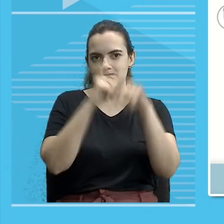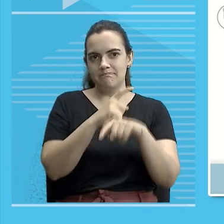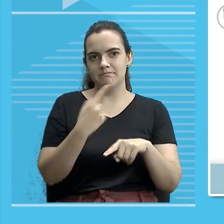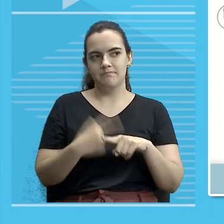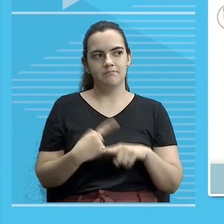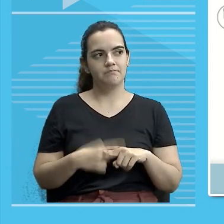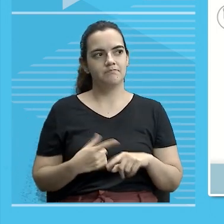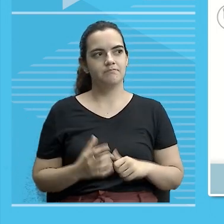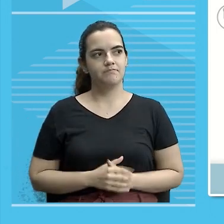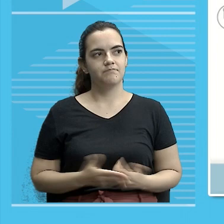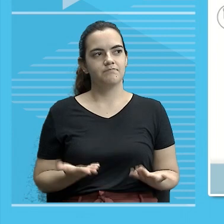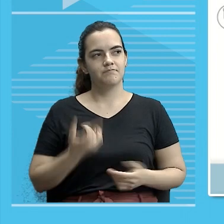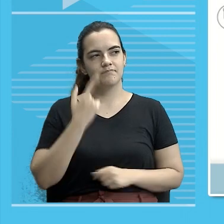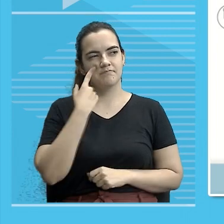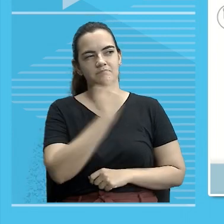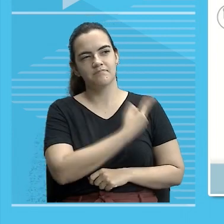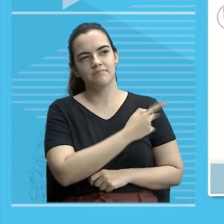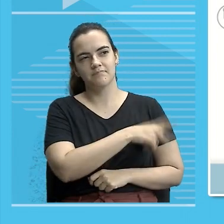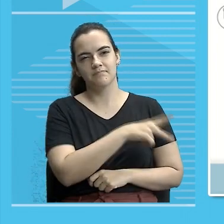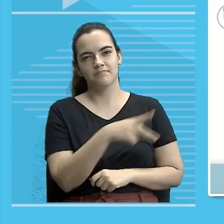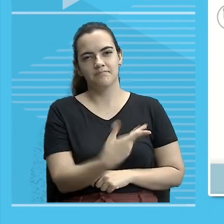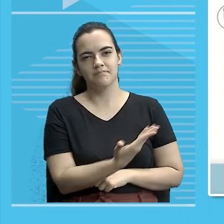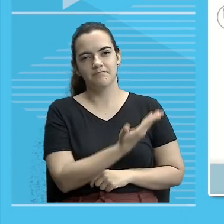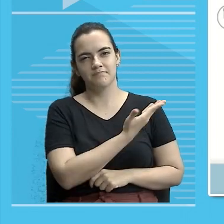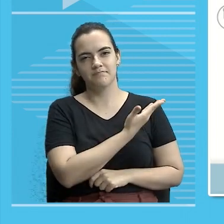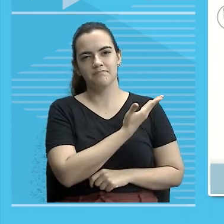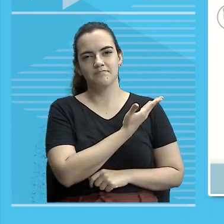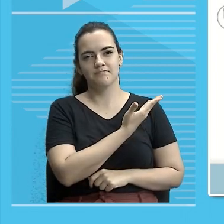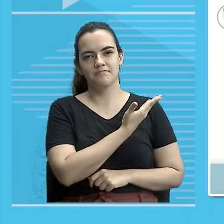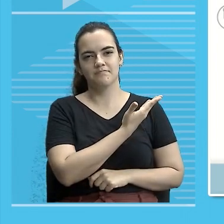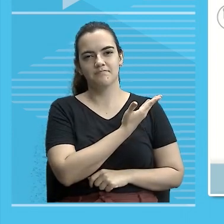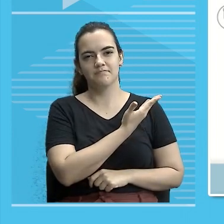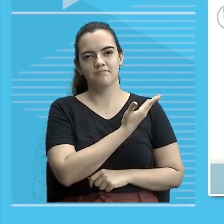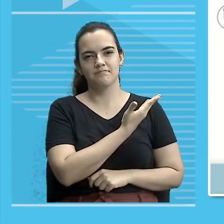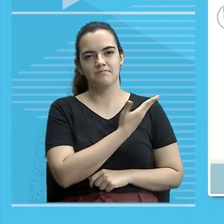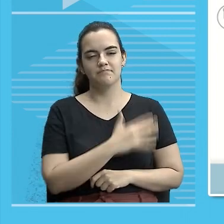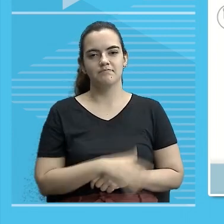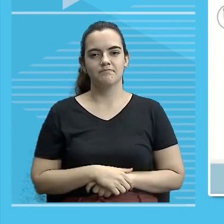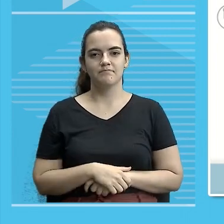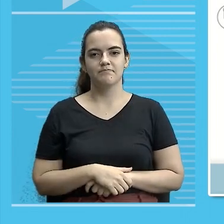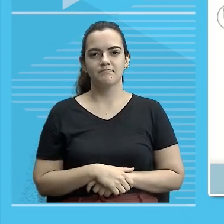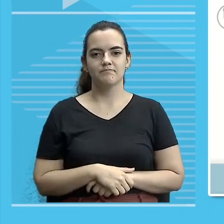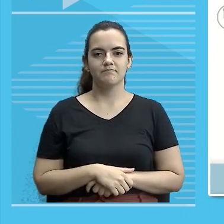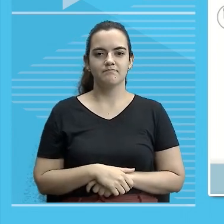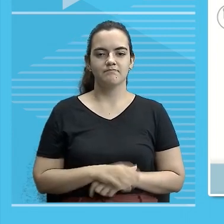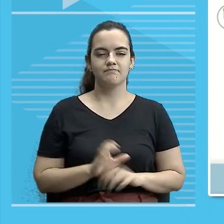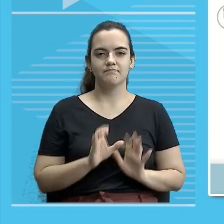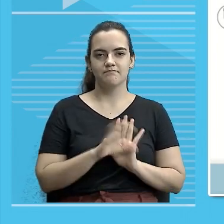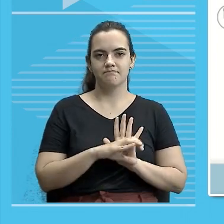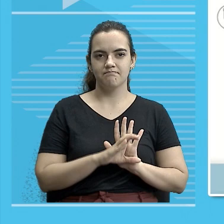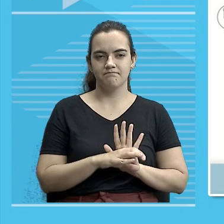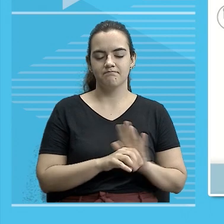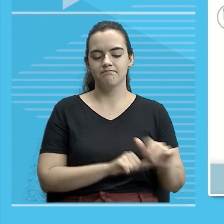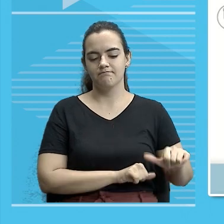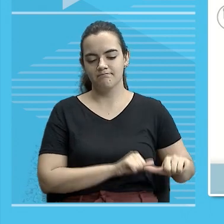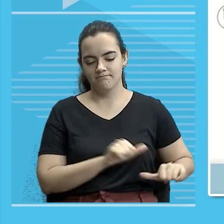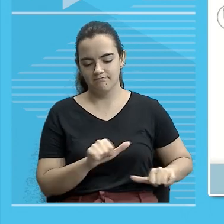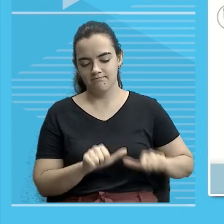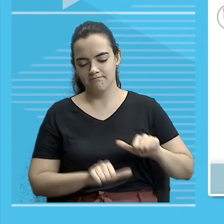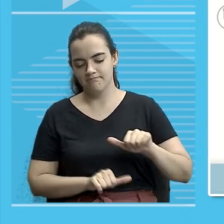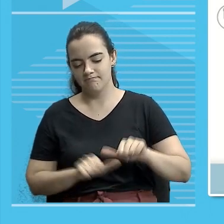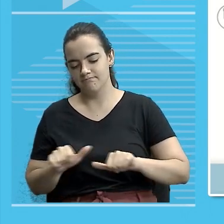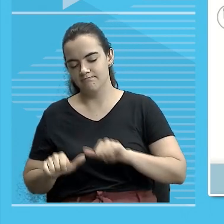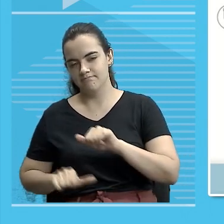aqui para o avatarzinho do Gilvan conceitos de qualidade mudaram ao longo do tempo